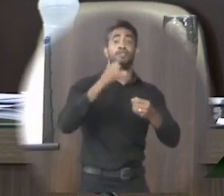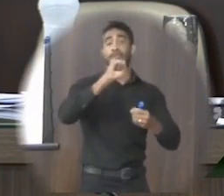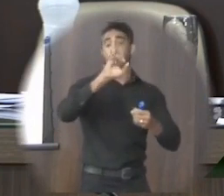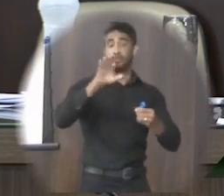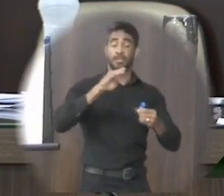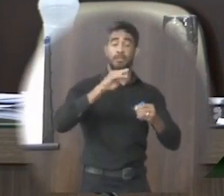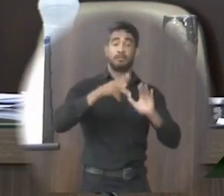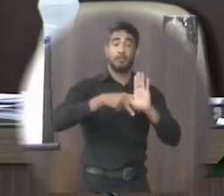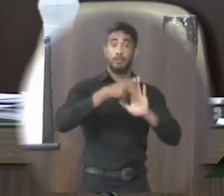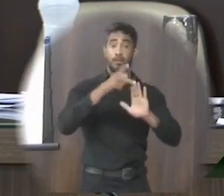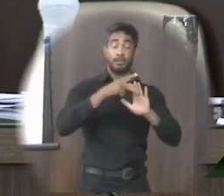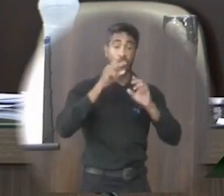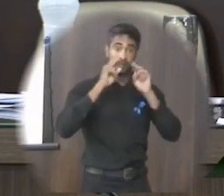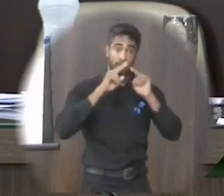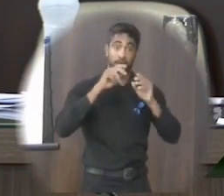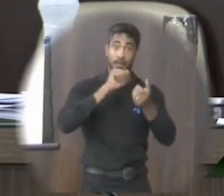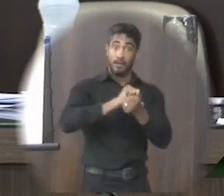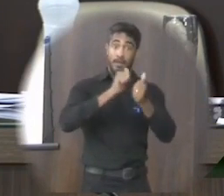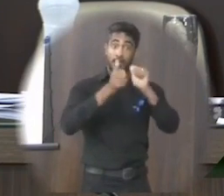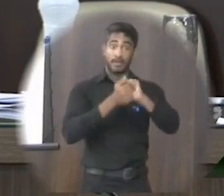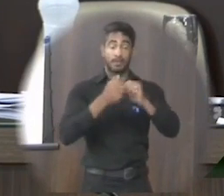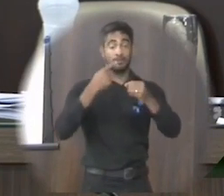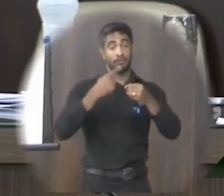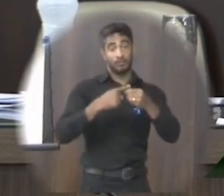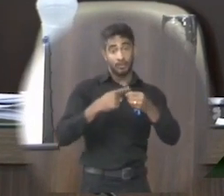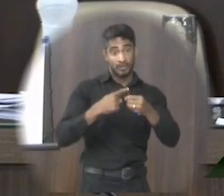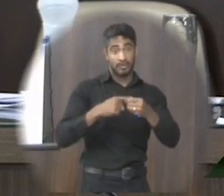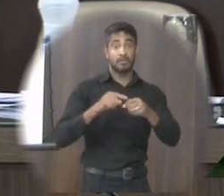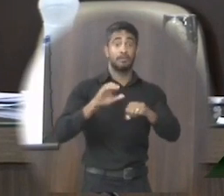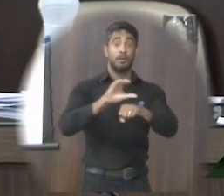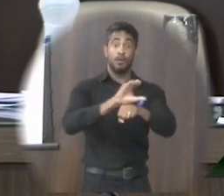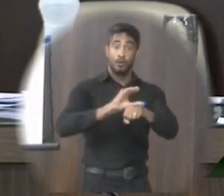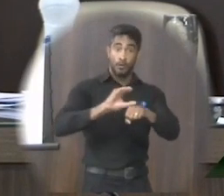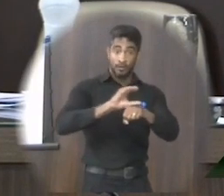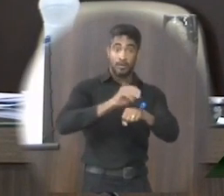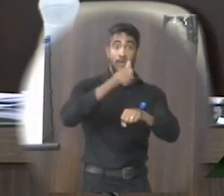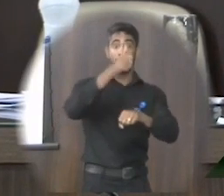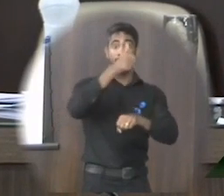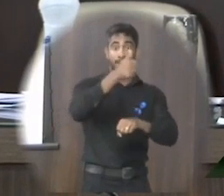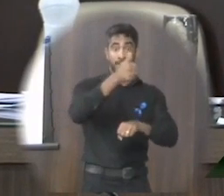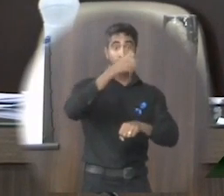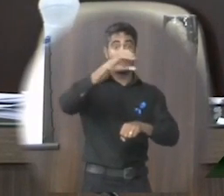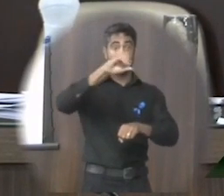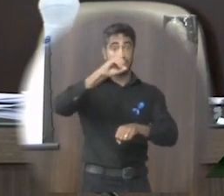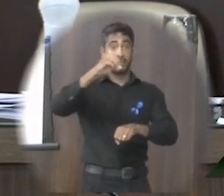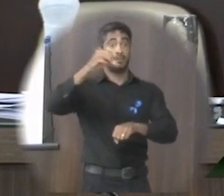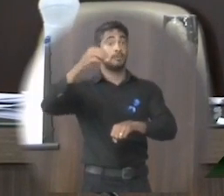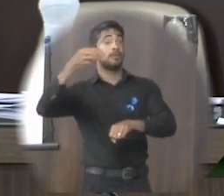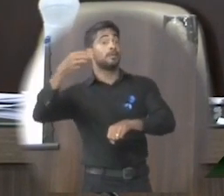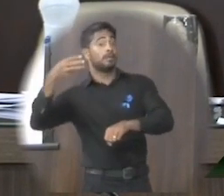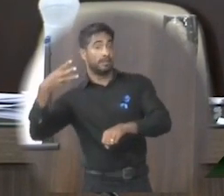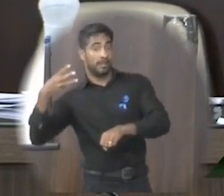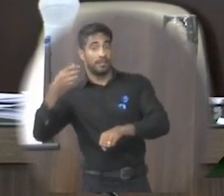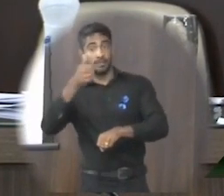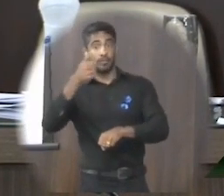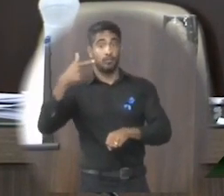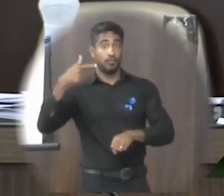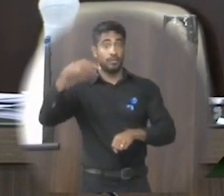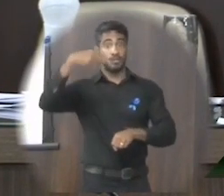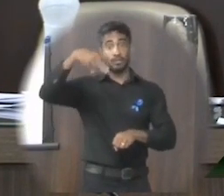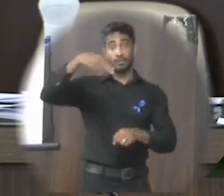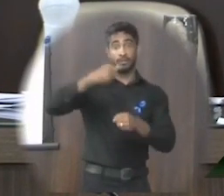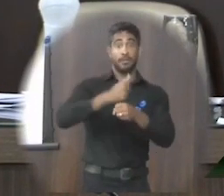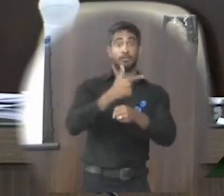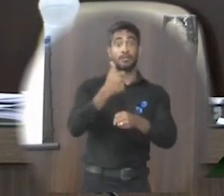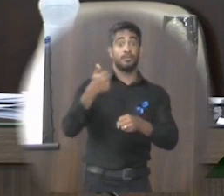O projeto prevê a adequação do município à emenda constitucional 103, de 12 de novembro de 2019,